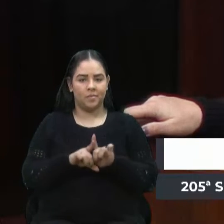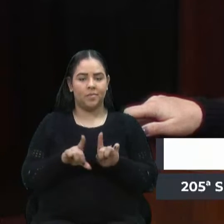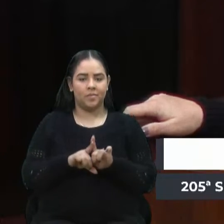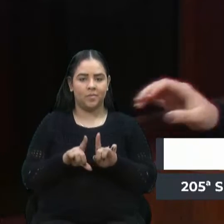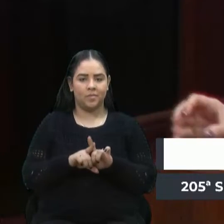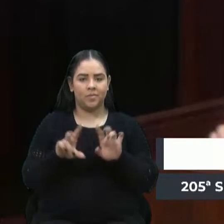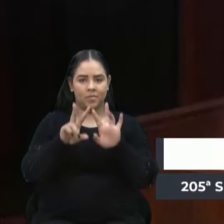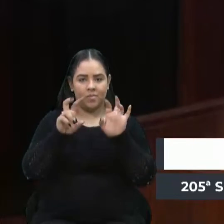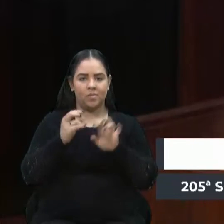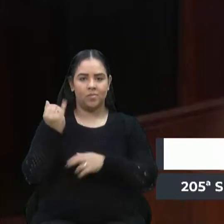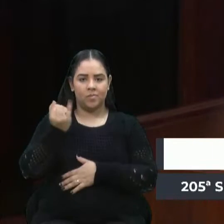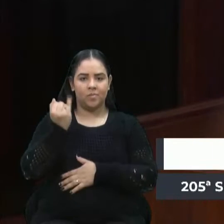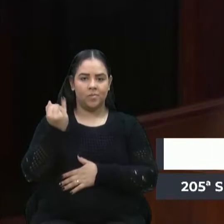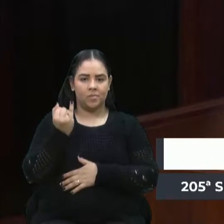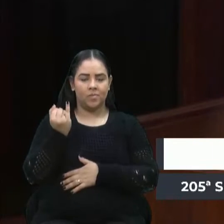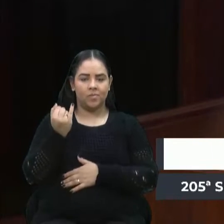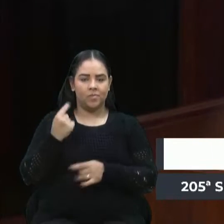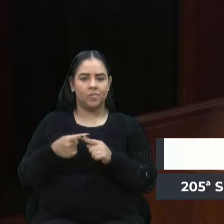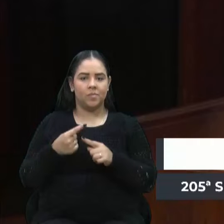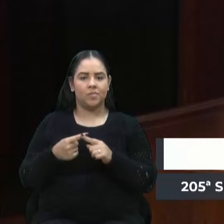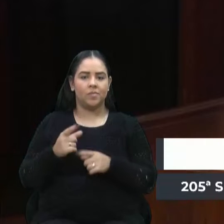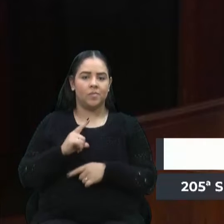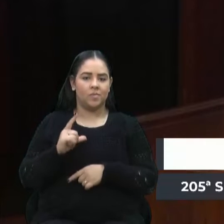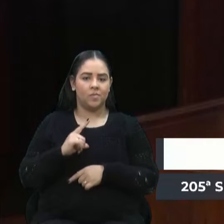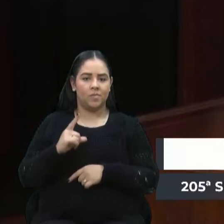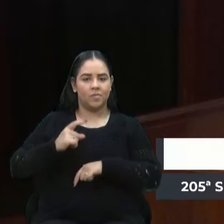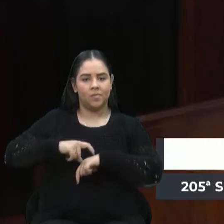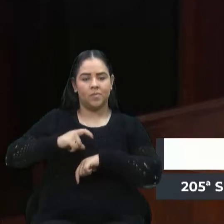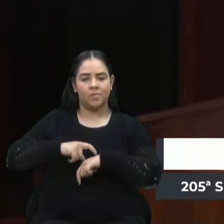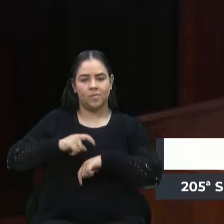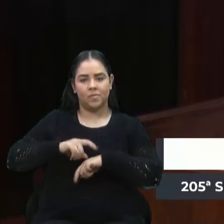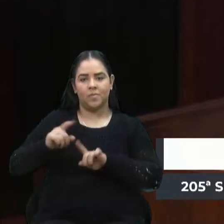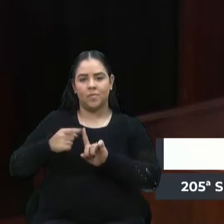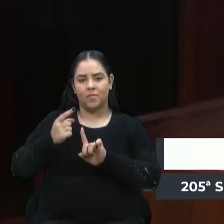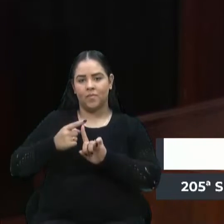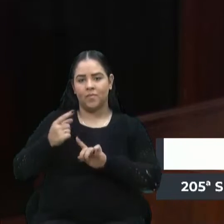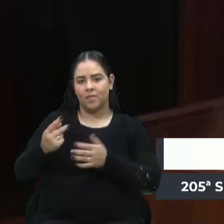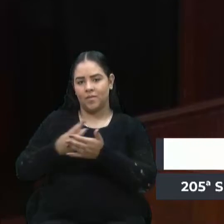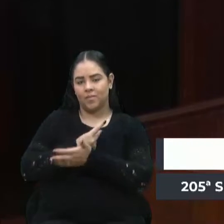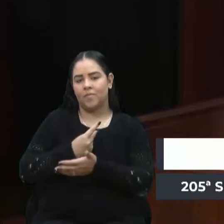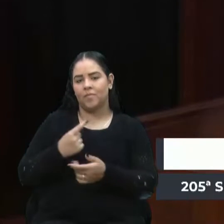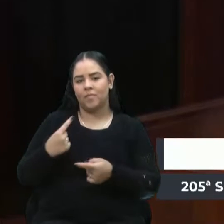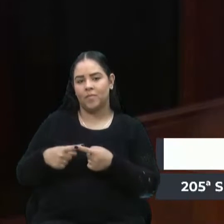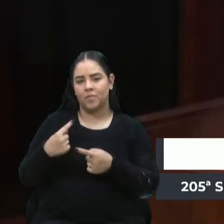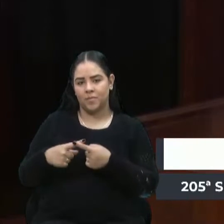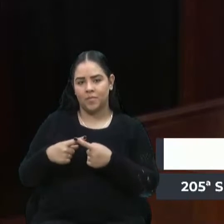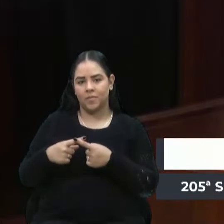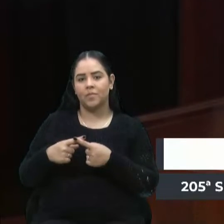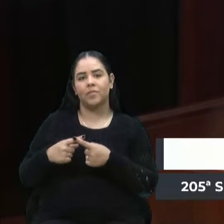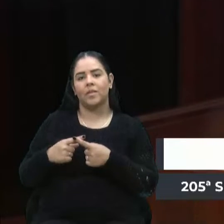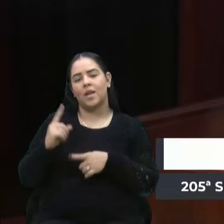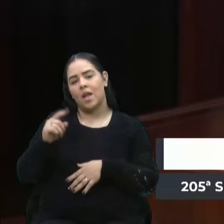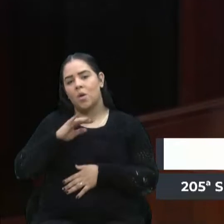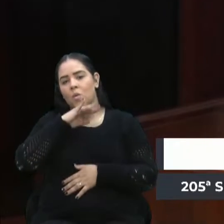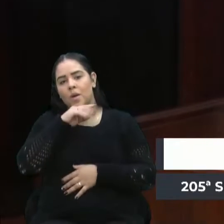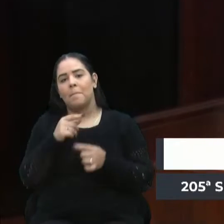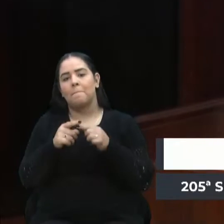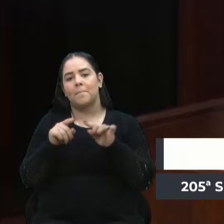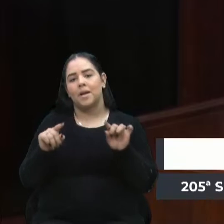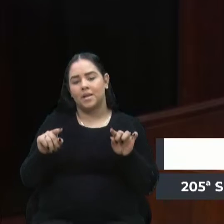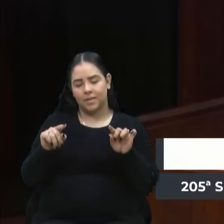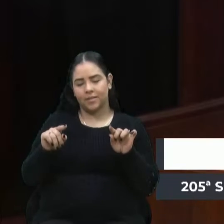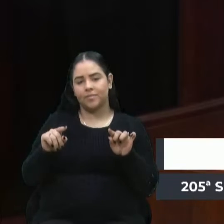alguns debates, né, e talvez tenha sido, num primeiro momento, de forma equivocada, né, compreendido como algo ruim, mas que é algo